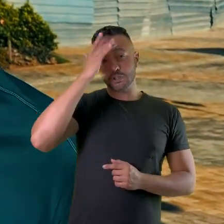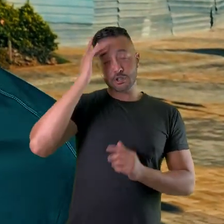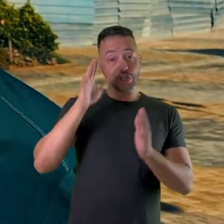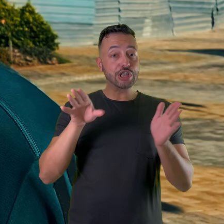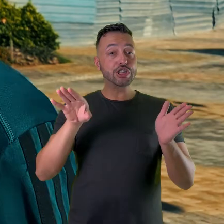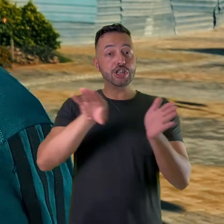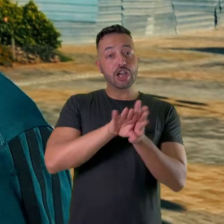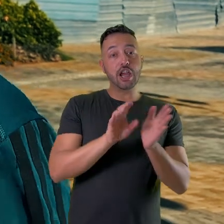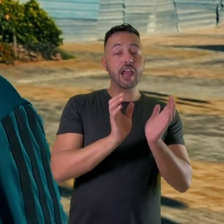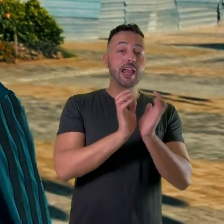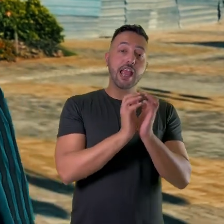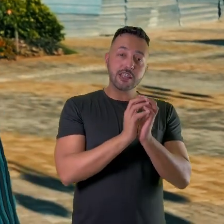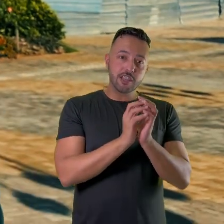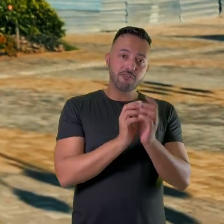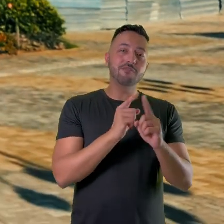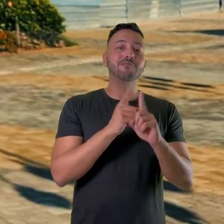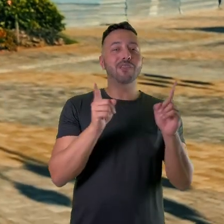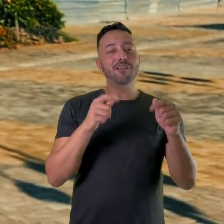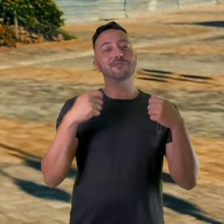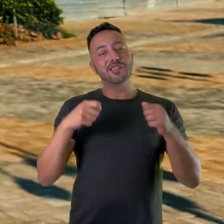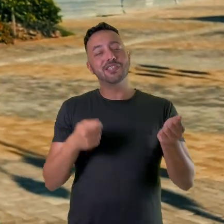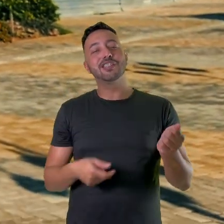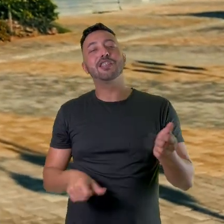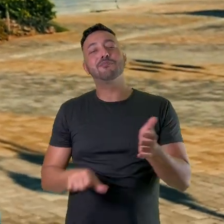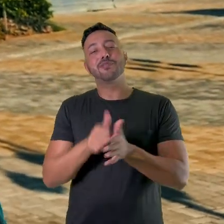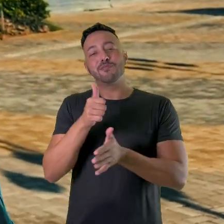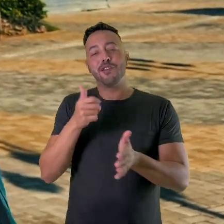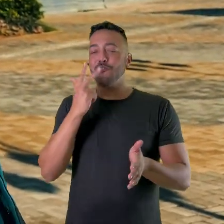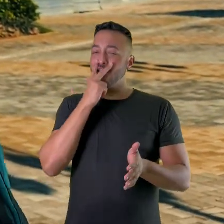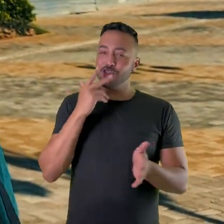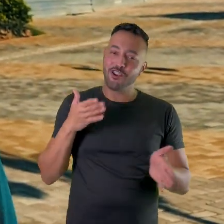Recife sem passar por Vitória de Santo Antão.